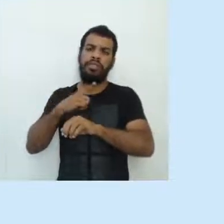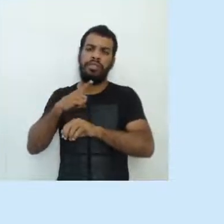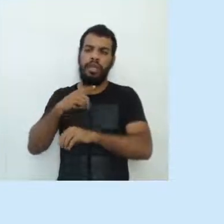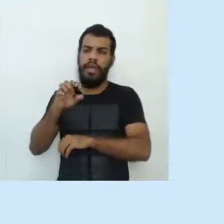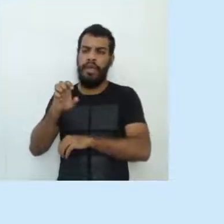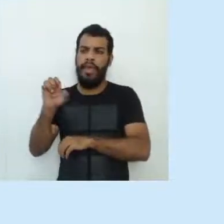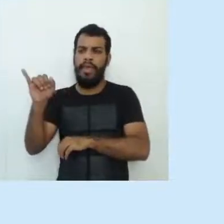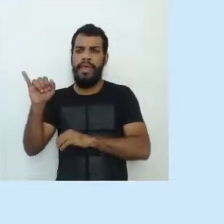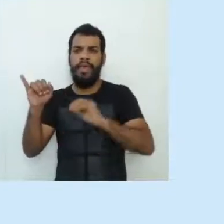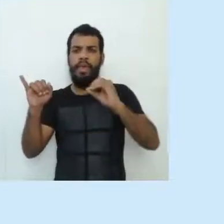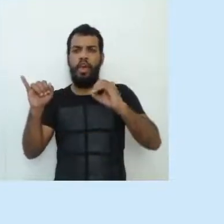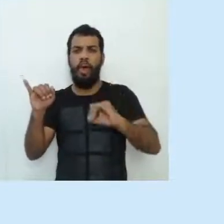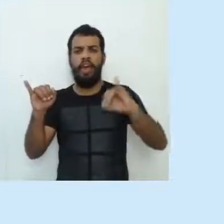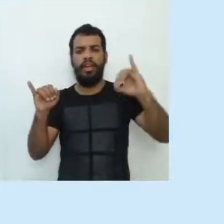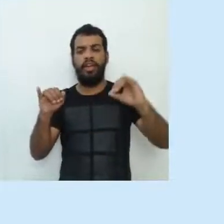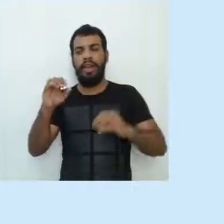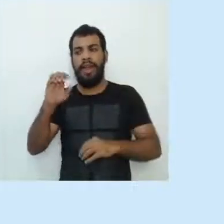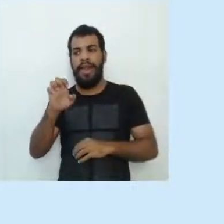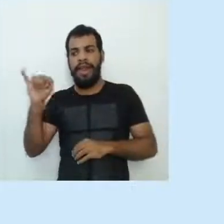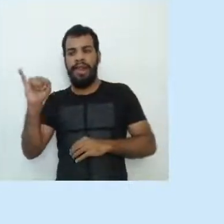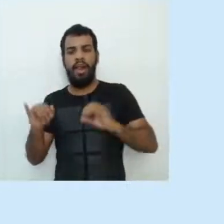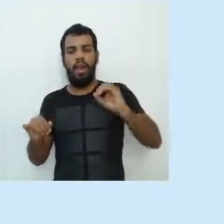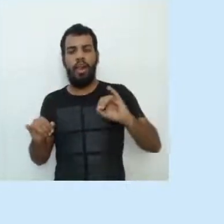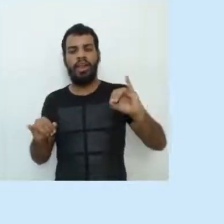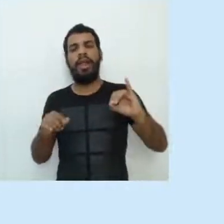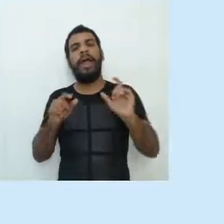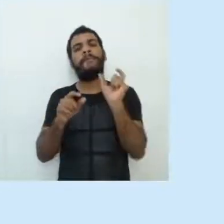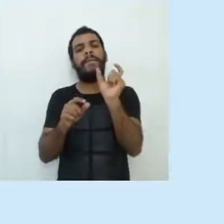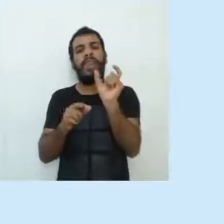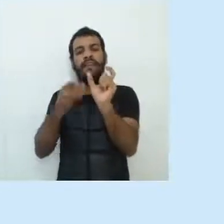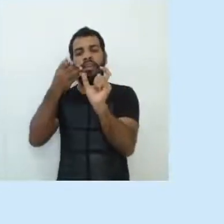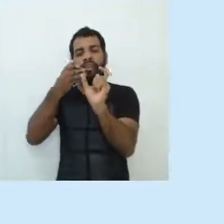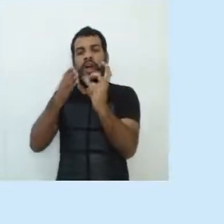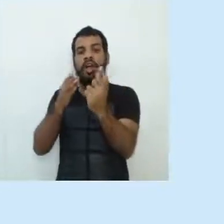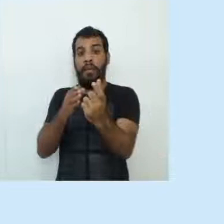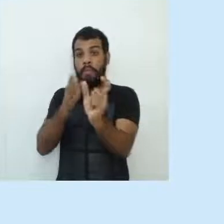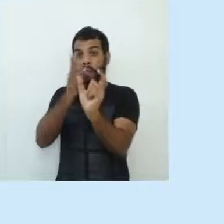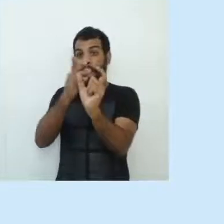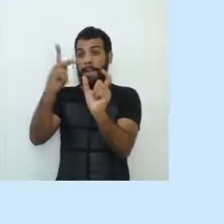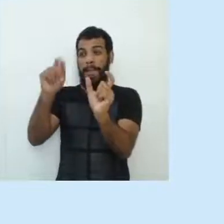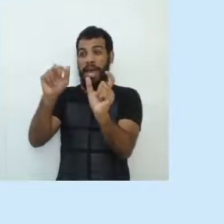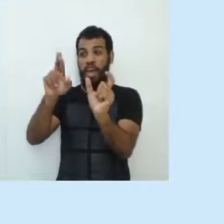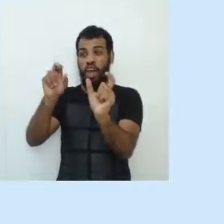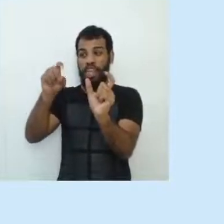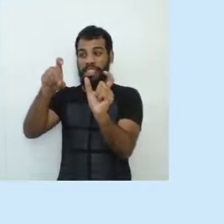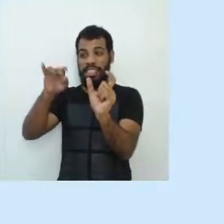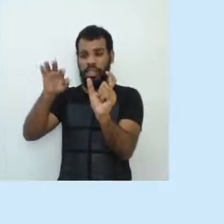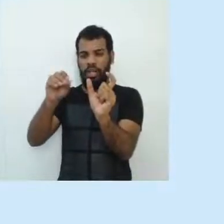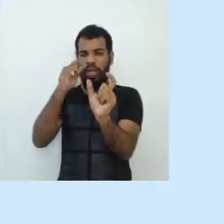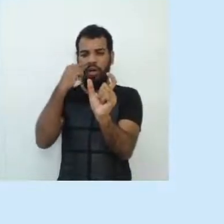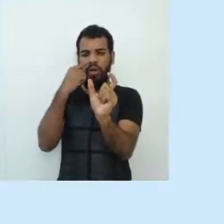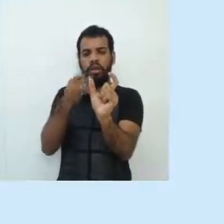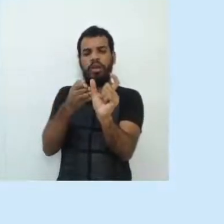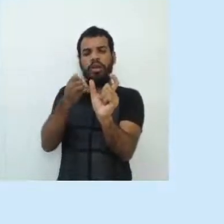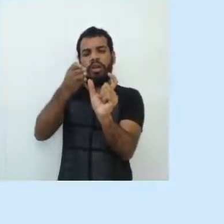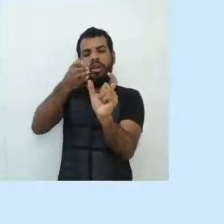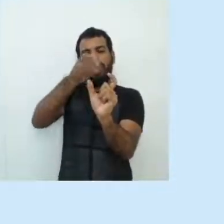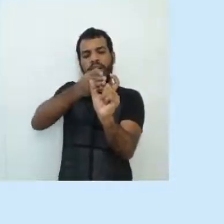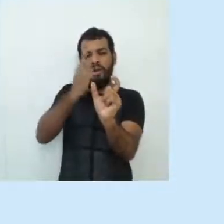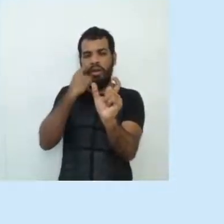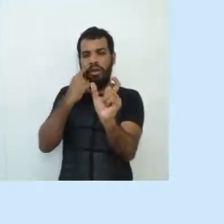e oi nas palavras paroxítonas. Mais uma vez, os ditongos ei e oi das